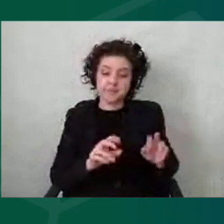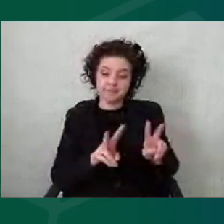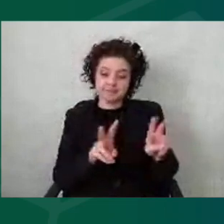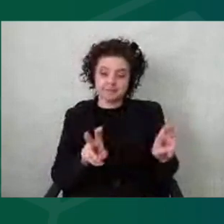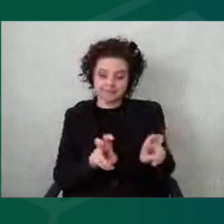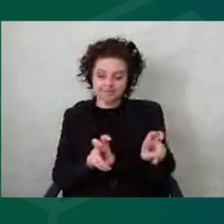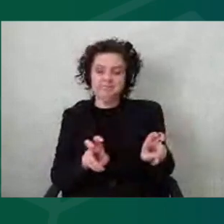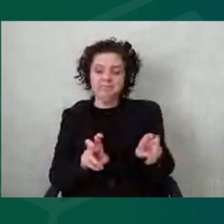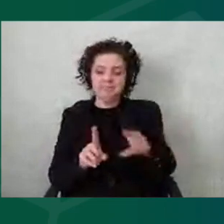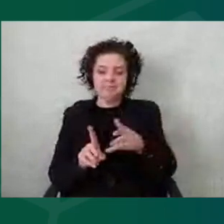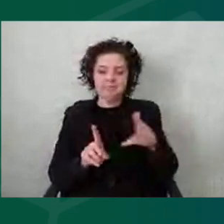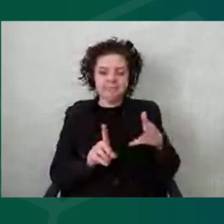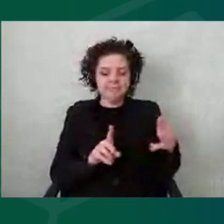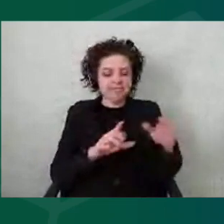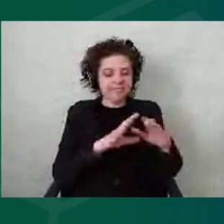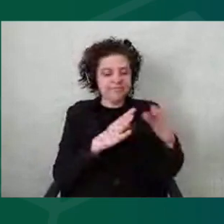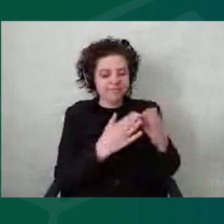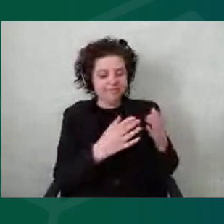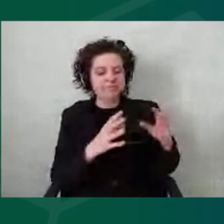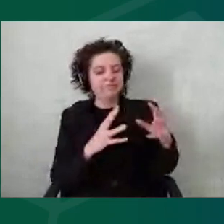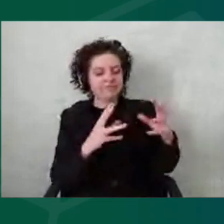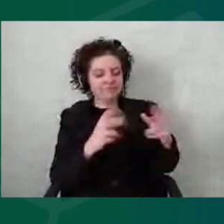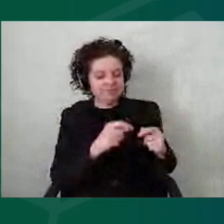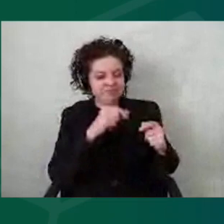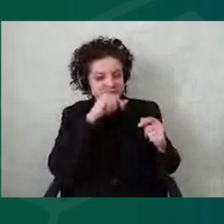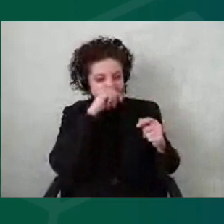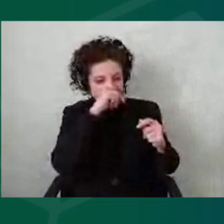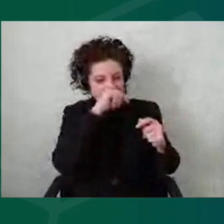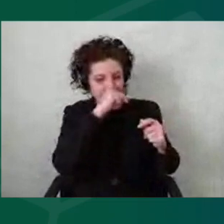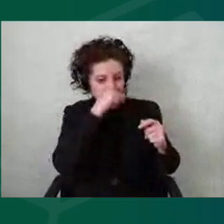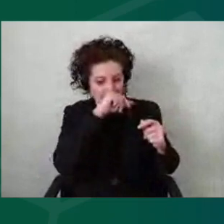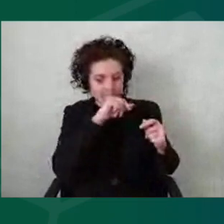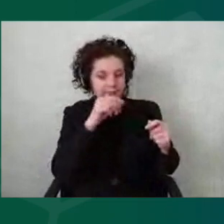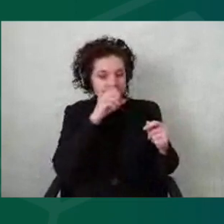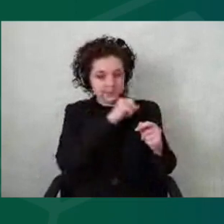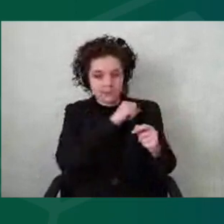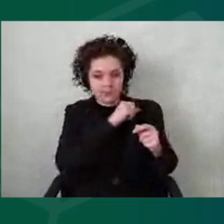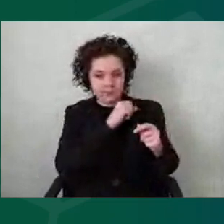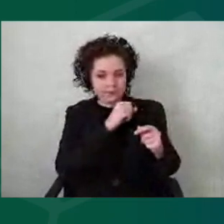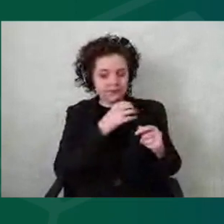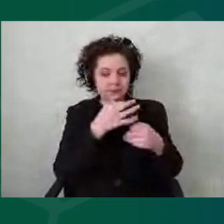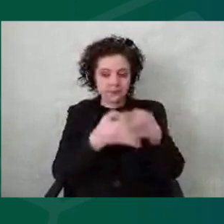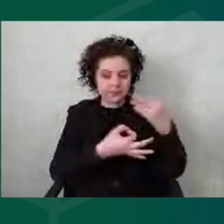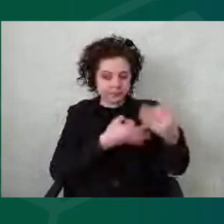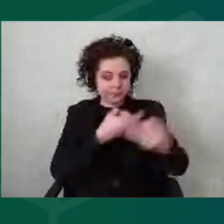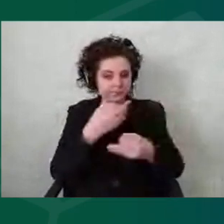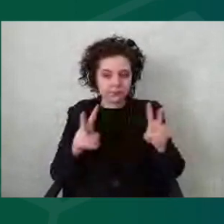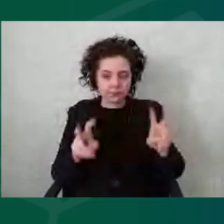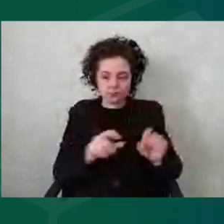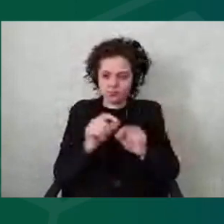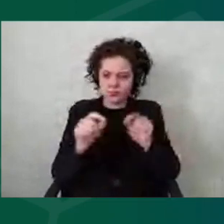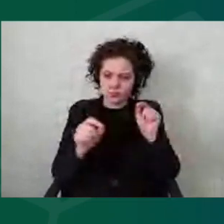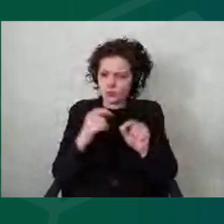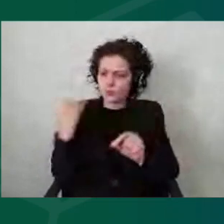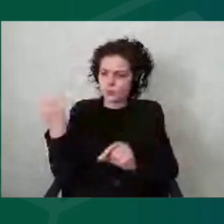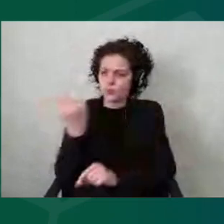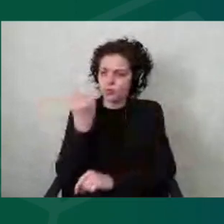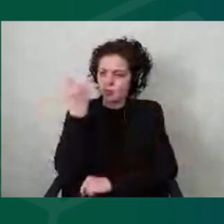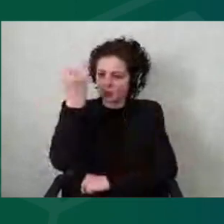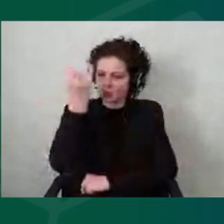E nós vamos comentar rapidamente sobre um aspecto muito importante